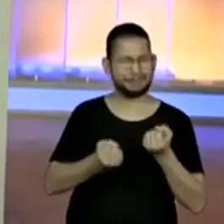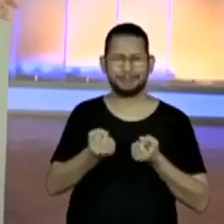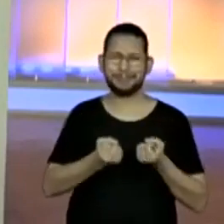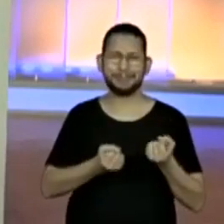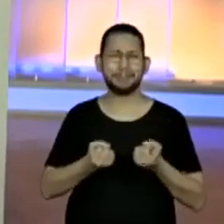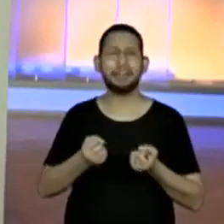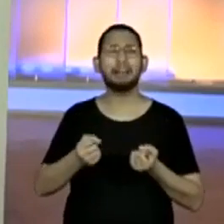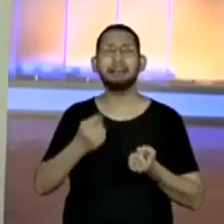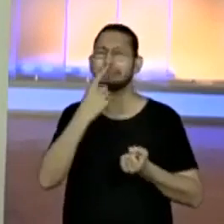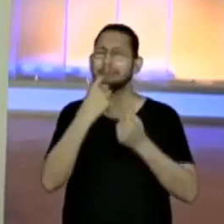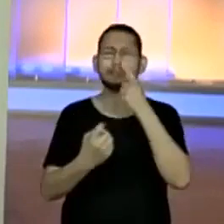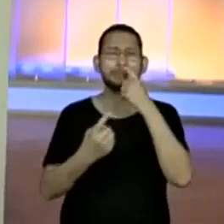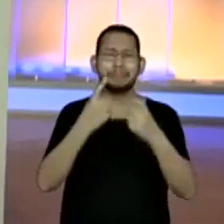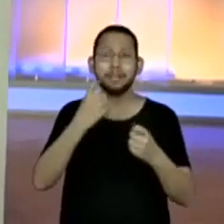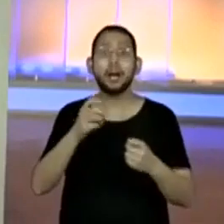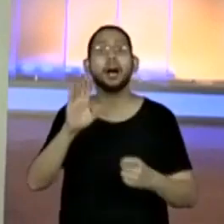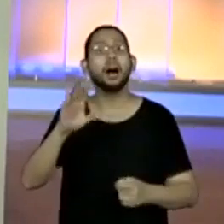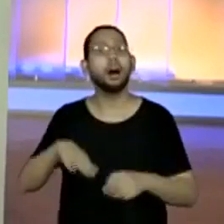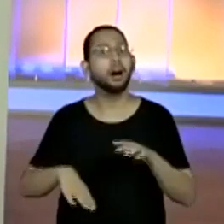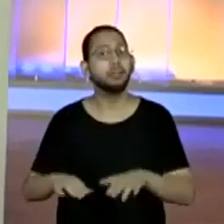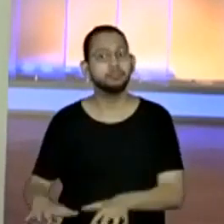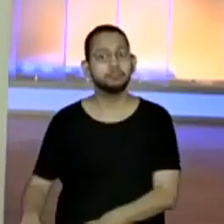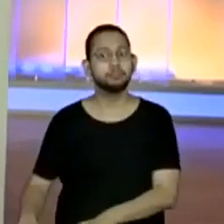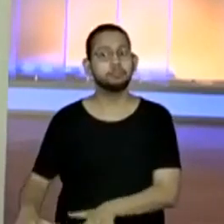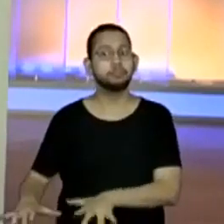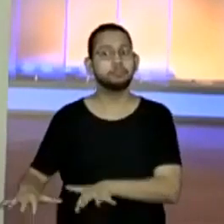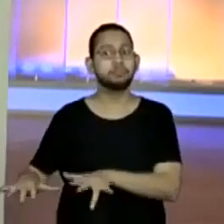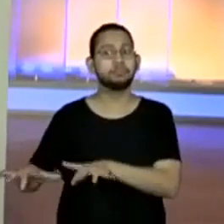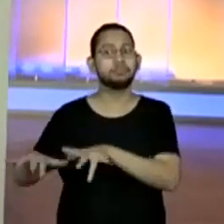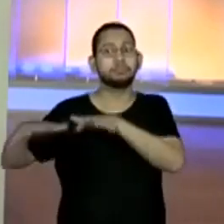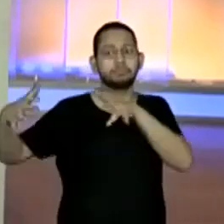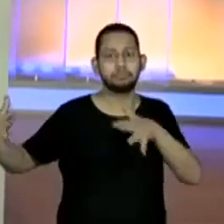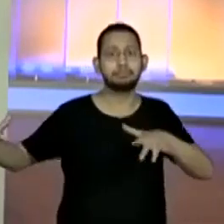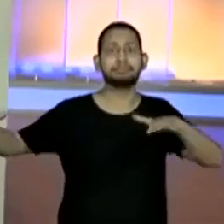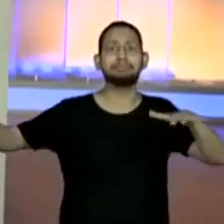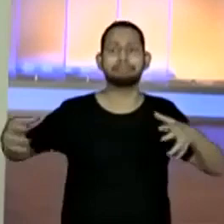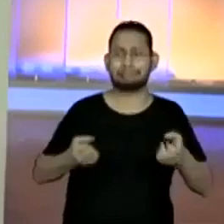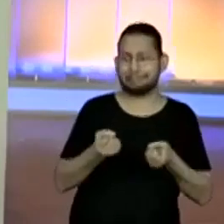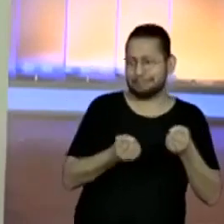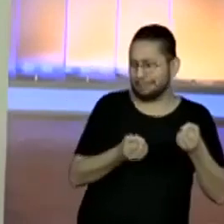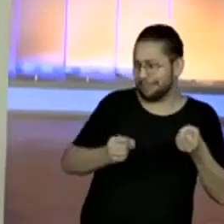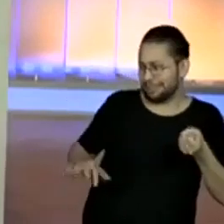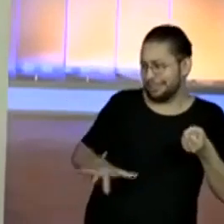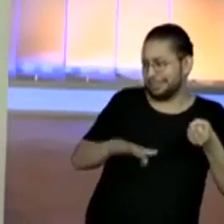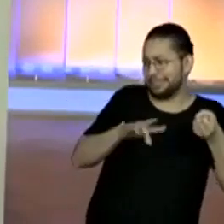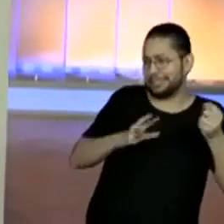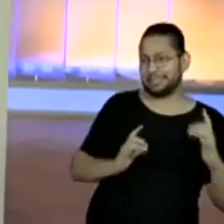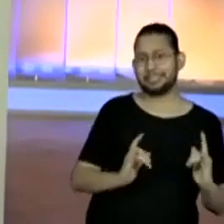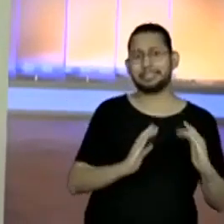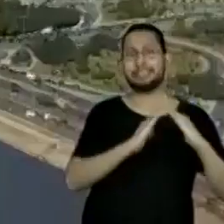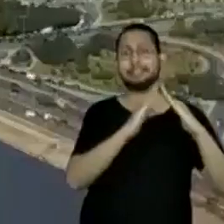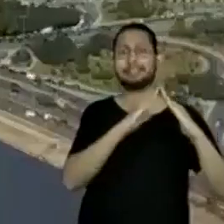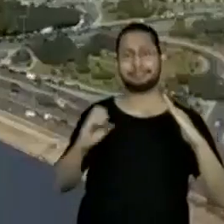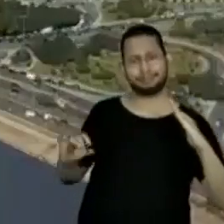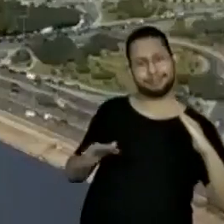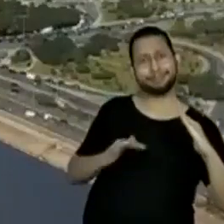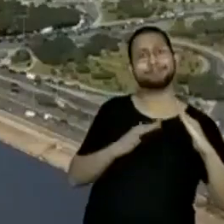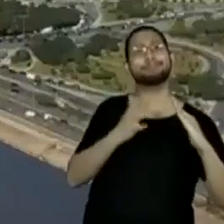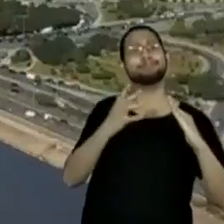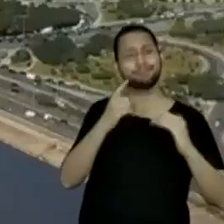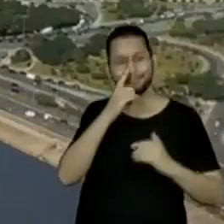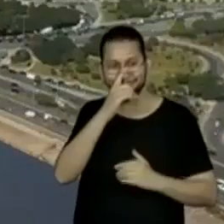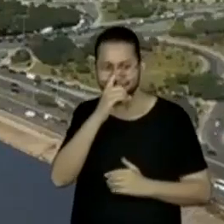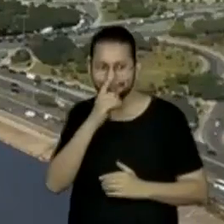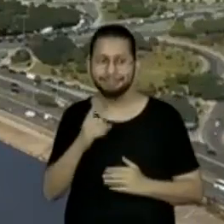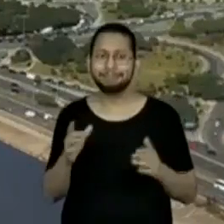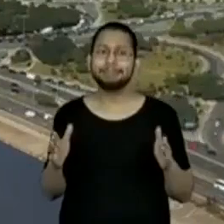principalmente nas marginais, aquelas ruas que estão ao lado do Rio Tietê, a gente sabe o quanto é complicado. E a gente